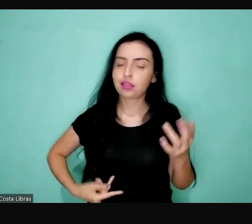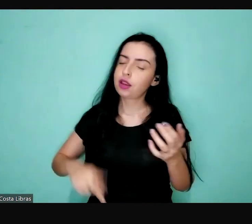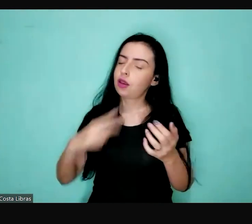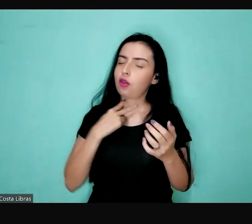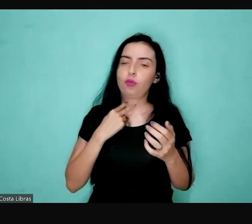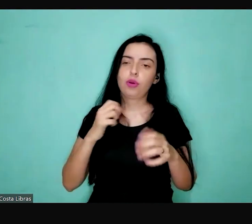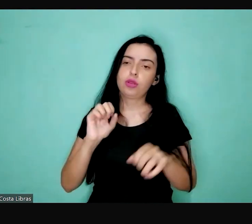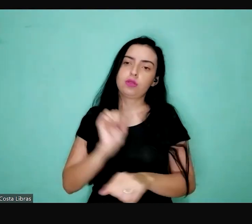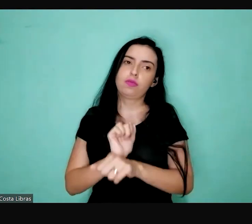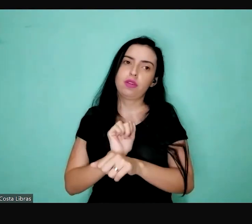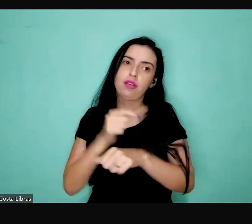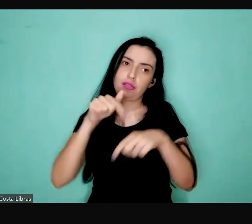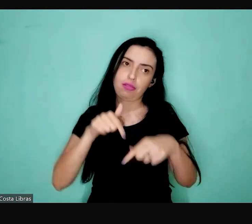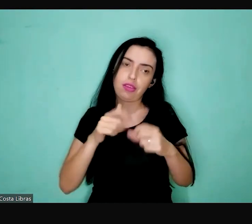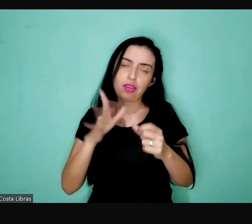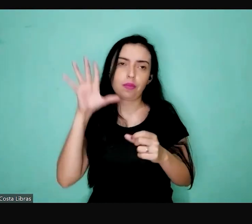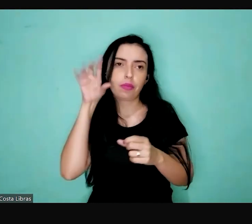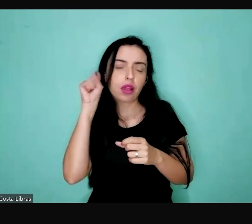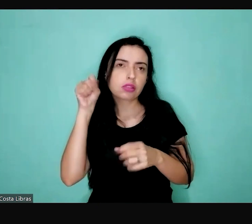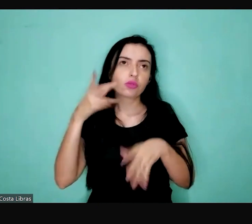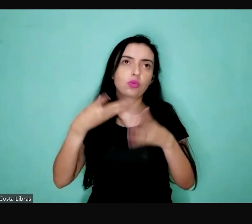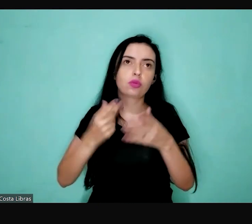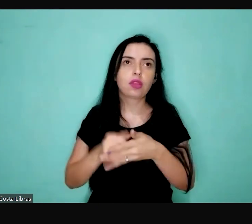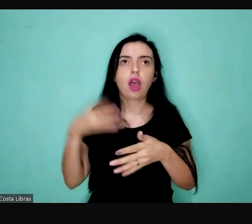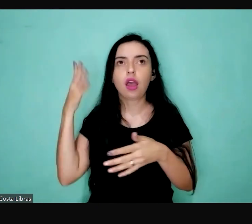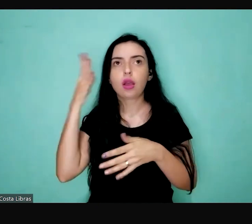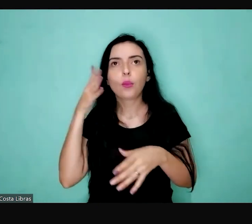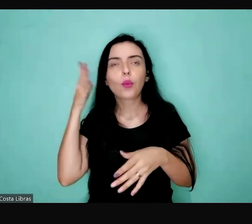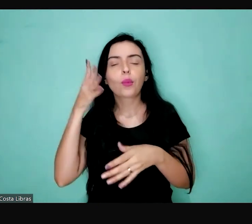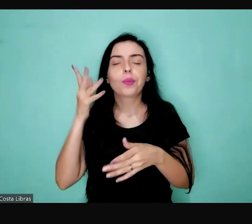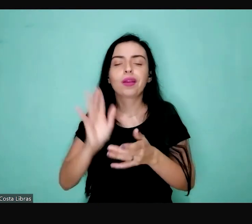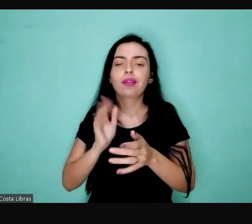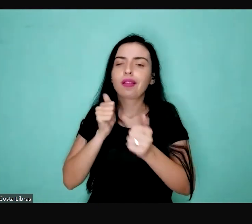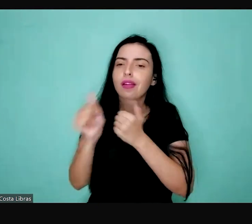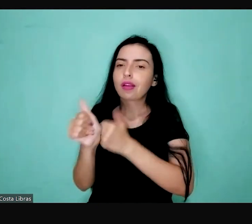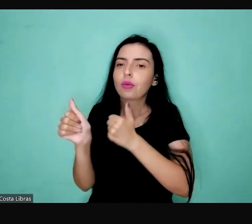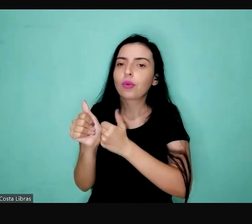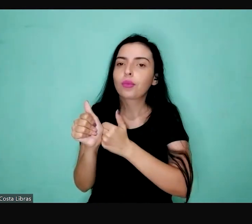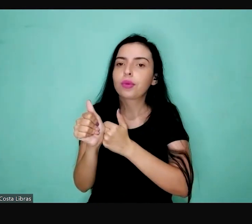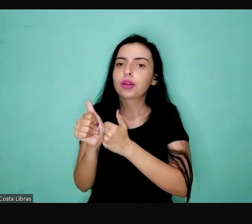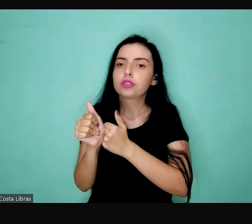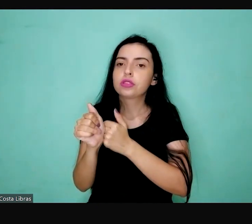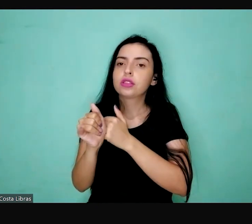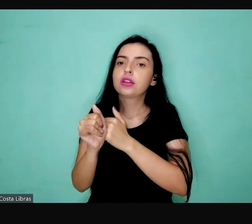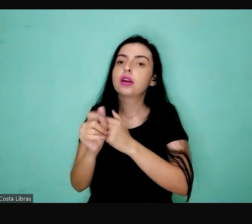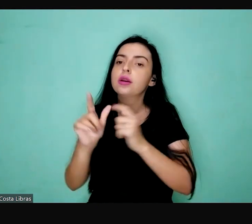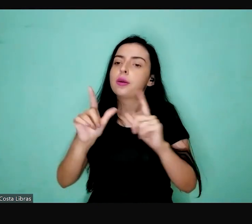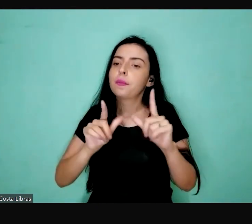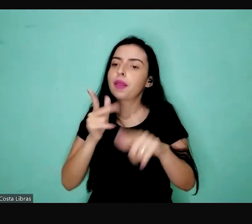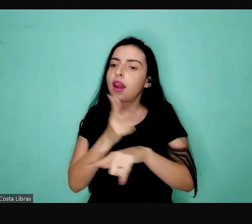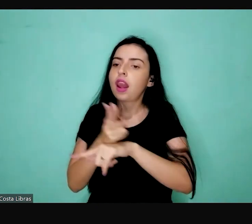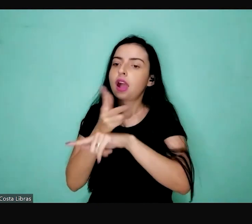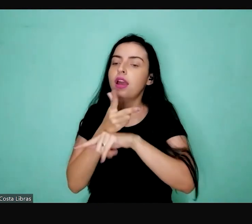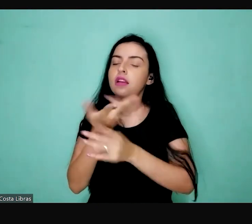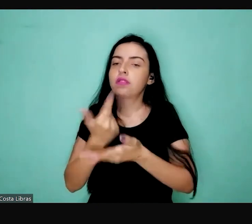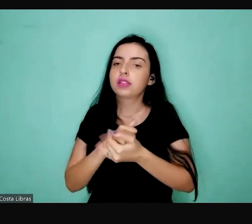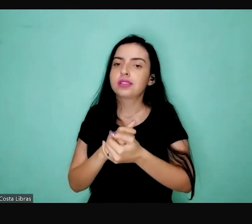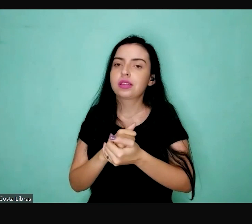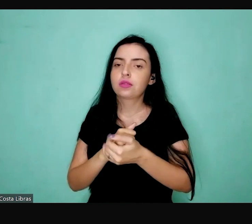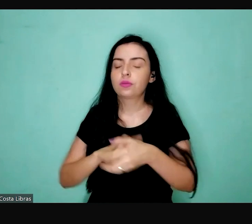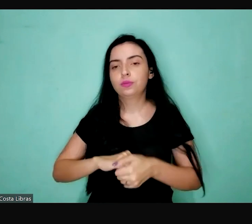vou acompanhar o curso e a palestra do professor pelo vídeo que será gravado. Então, desde